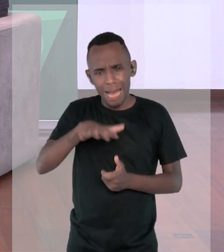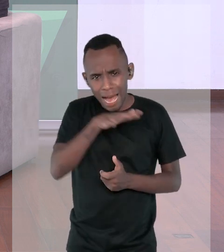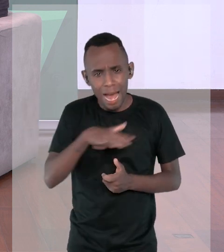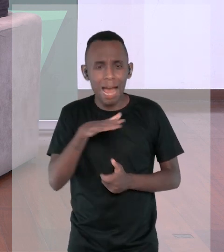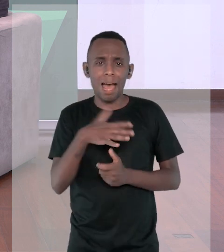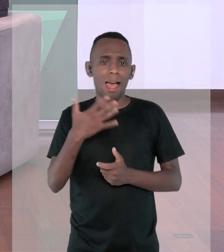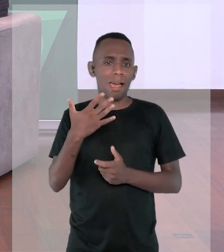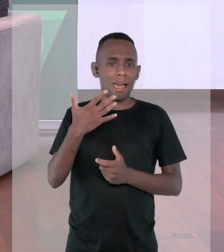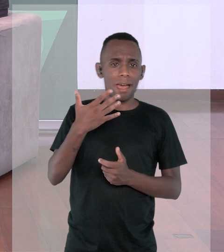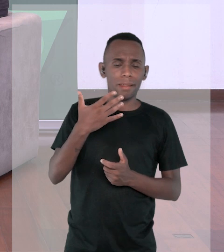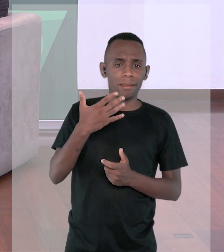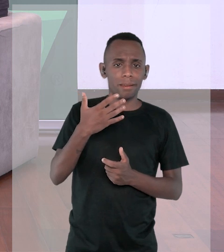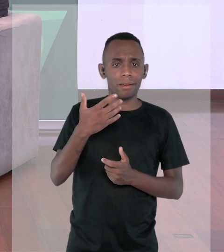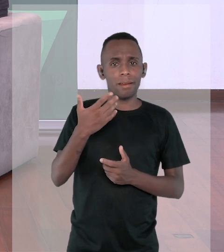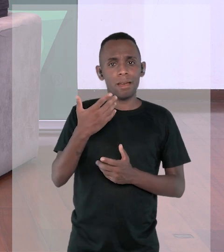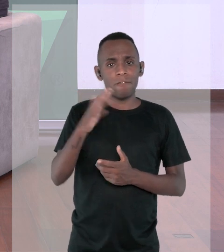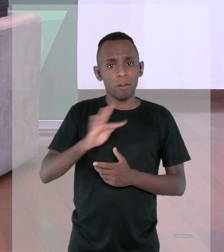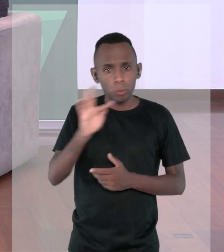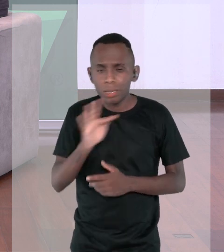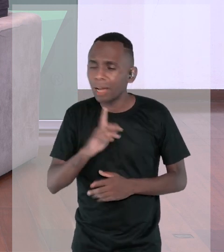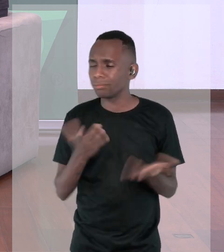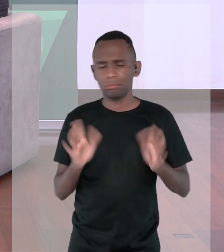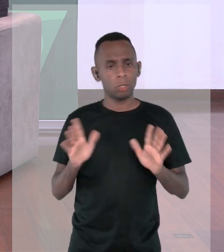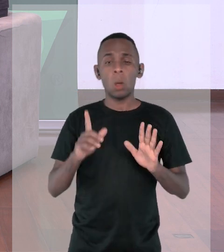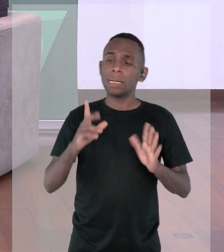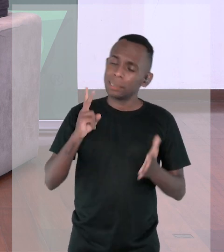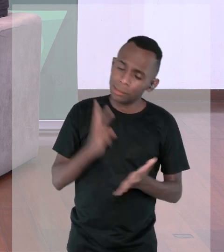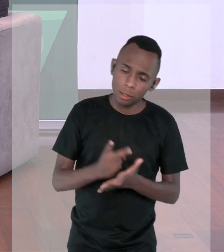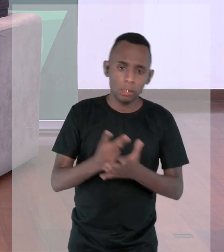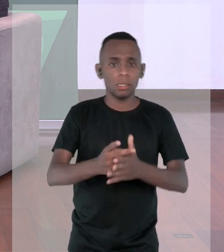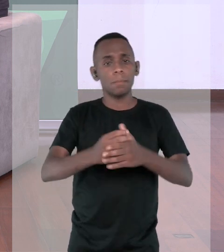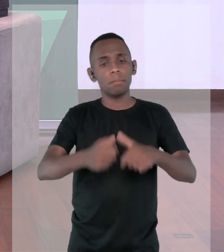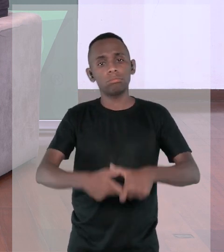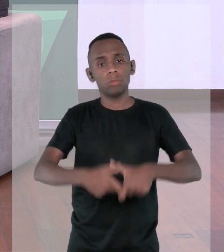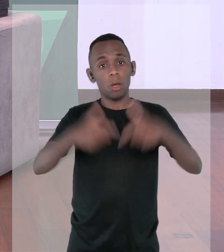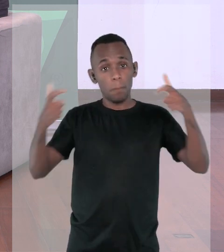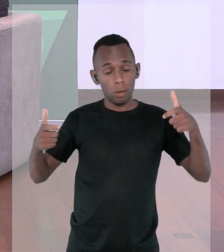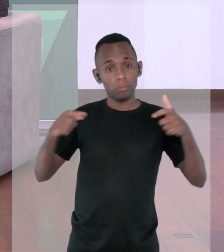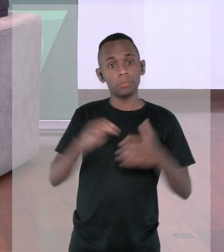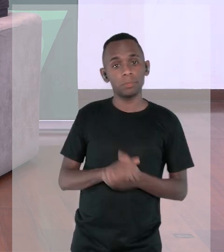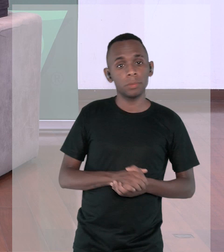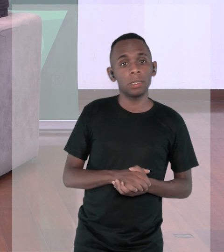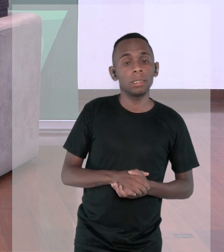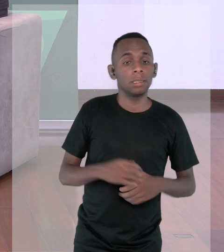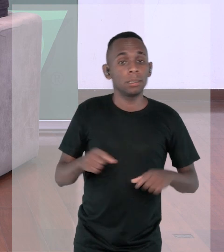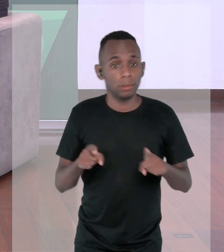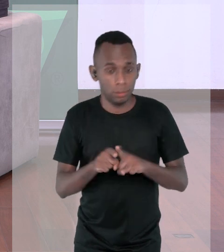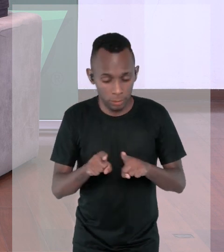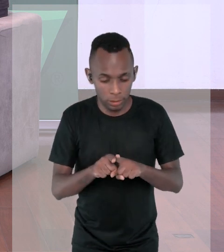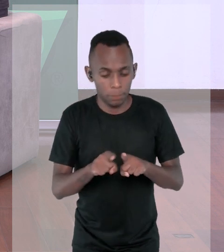acadêmico, ela é muito viva, muito viva. E você passa